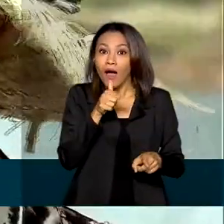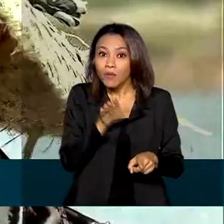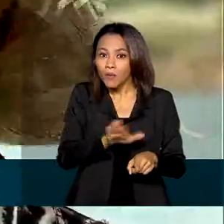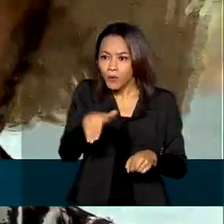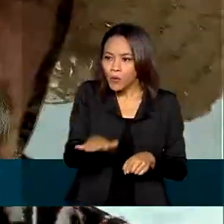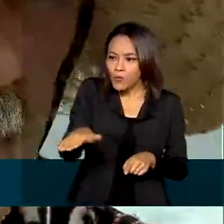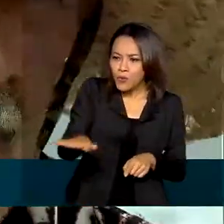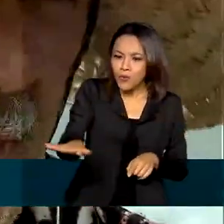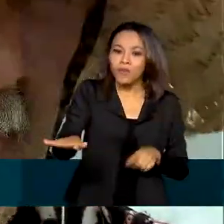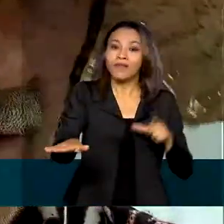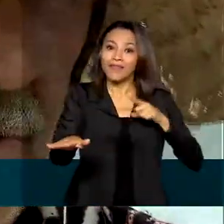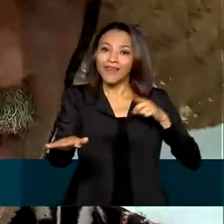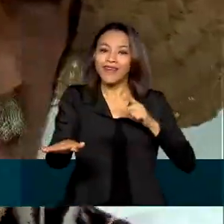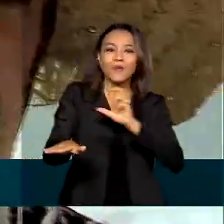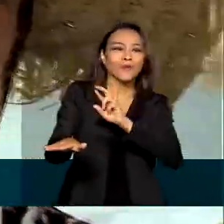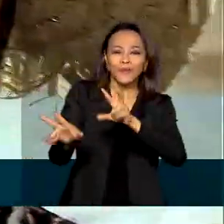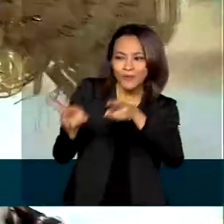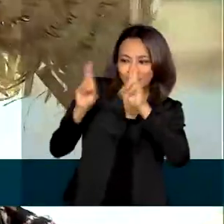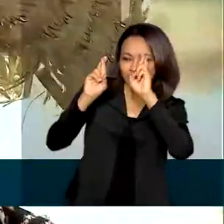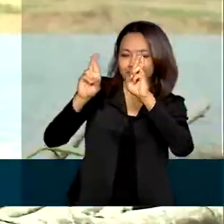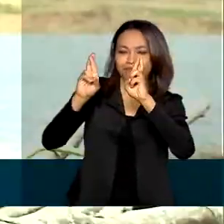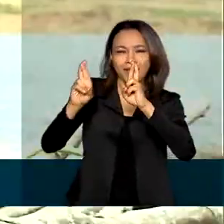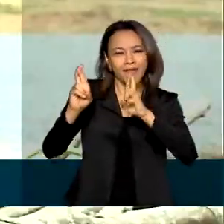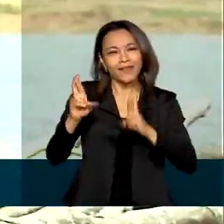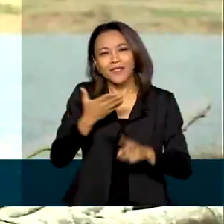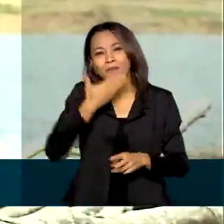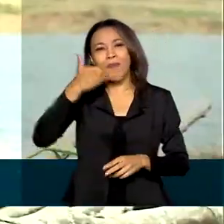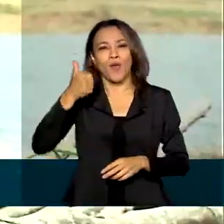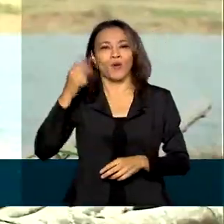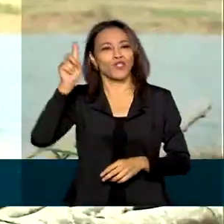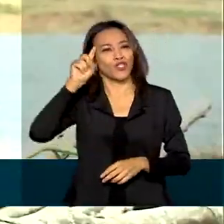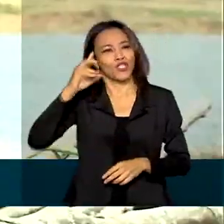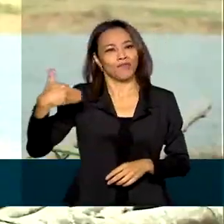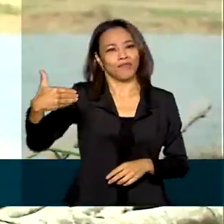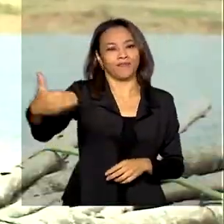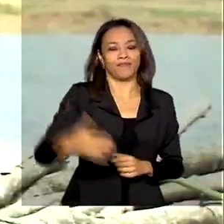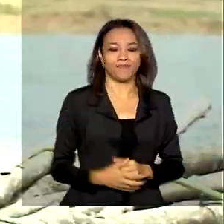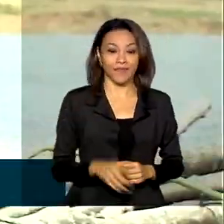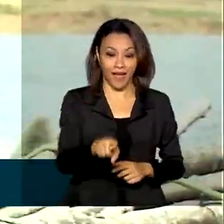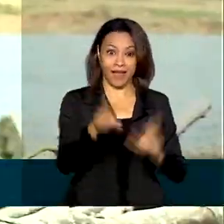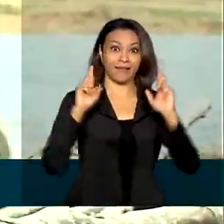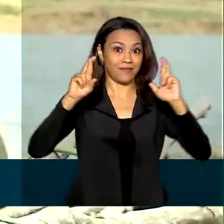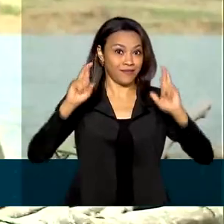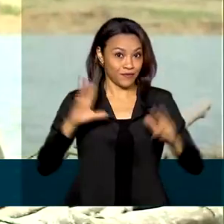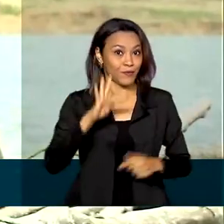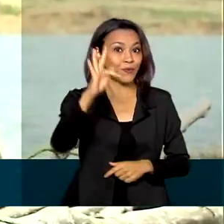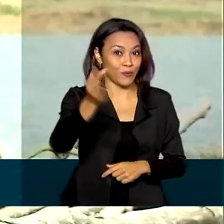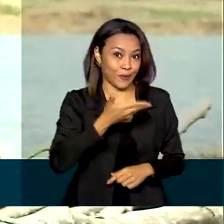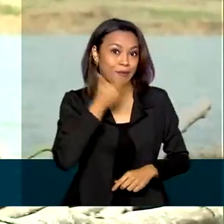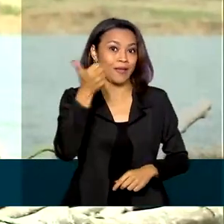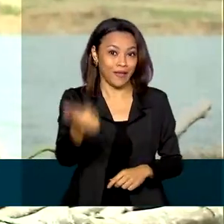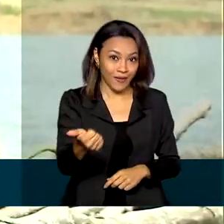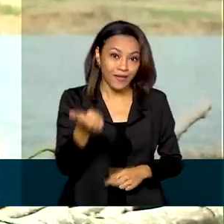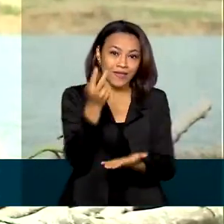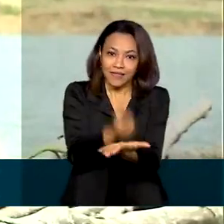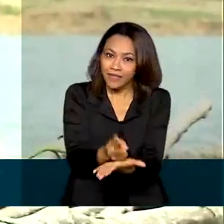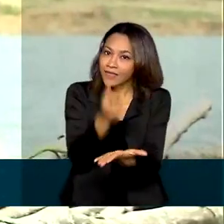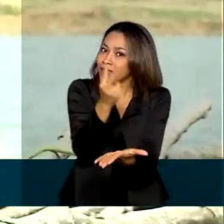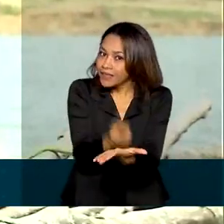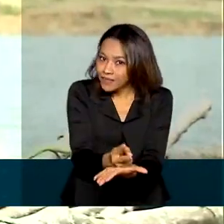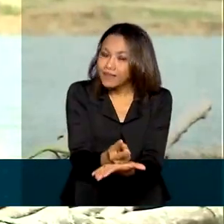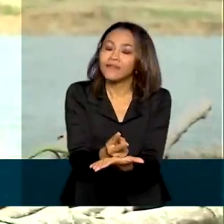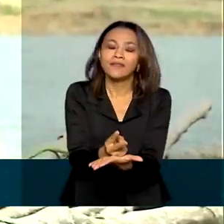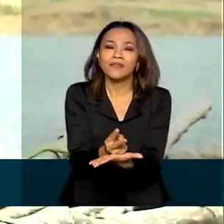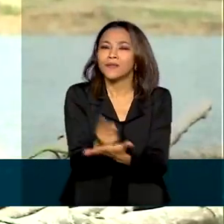cortam o Agreste corre também a esperança de dias melhores para um futuro melhor né Sempre vento larga